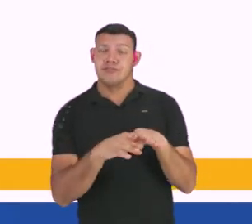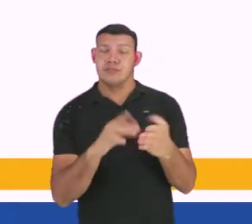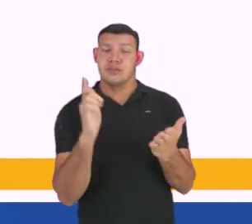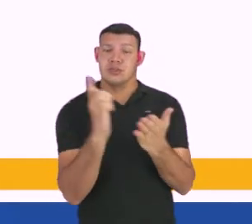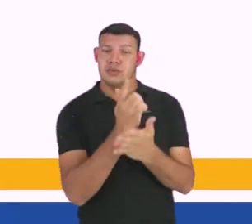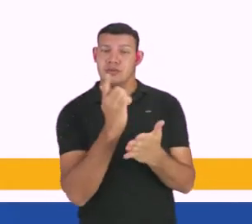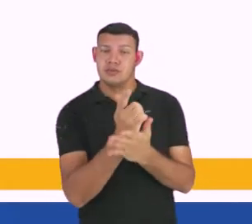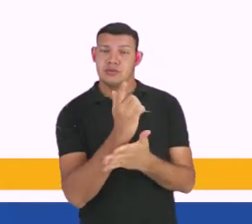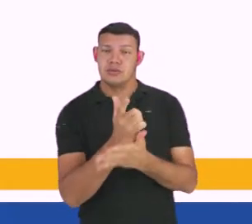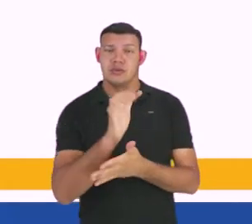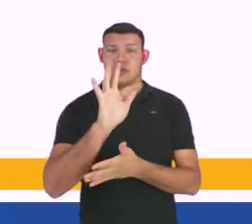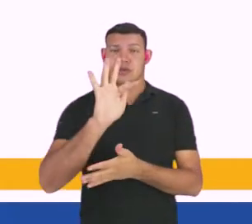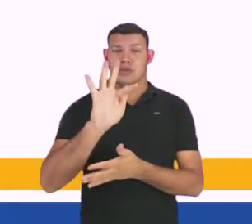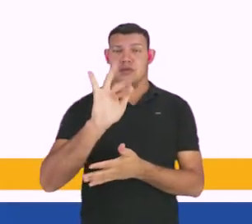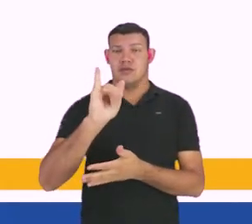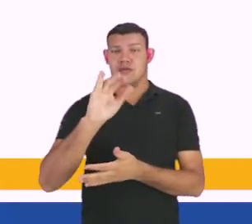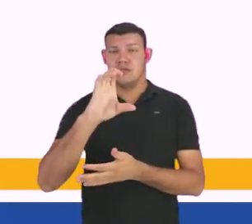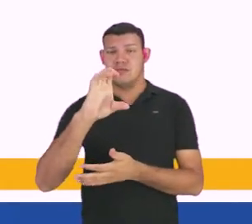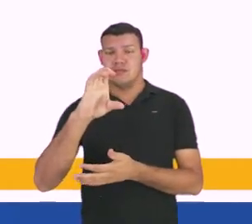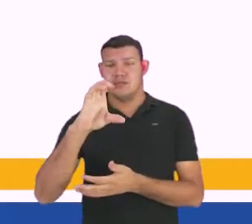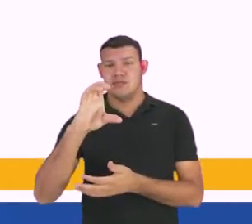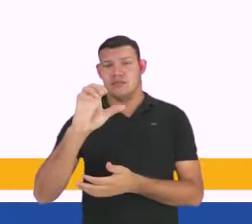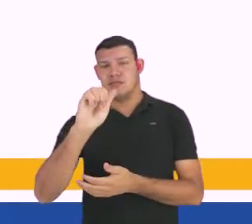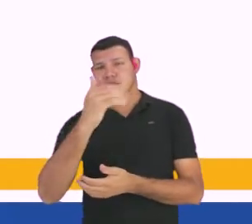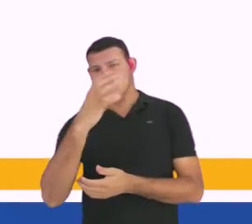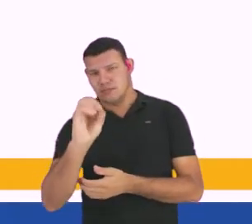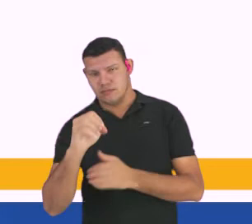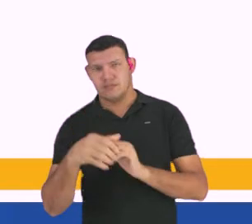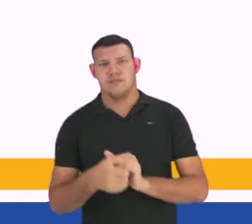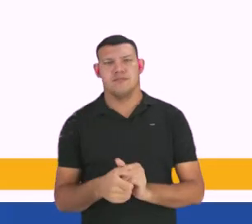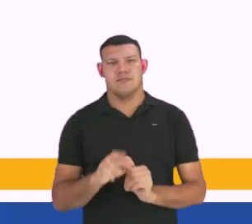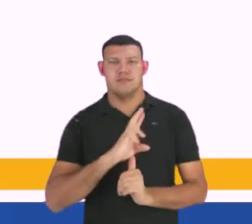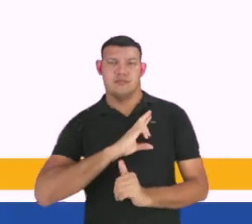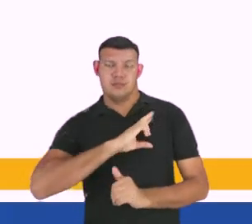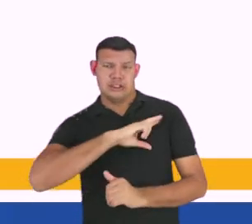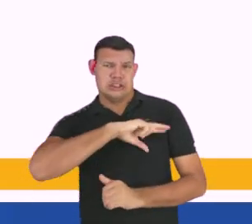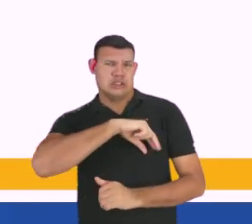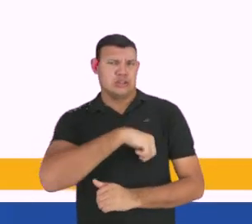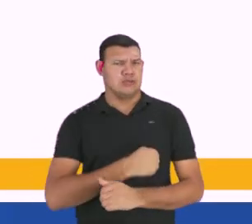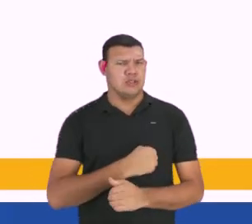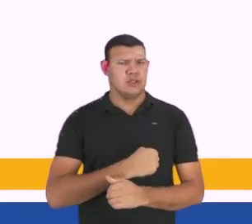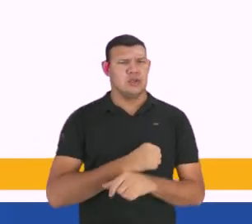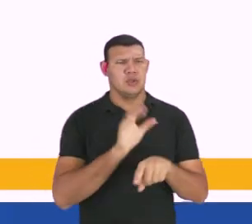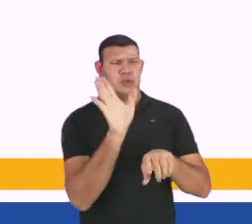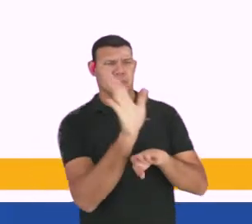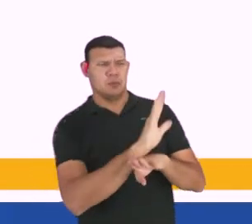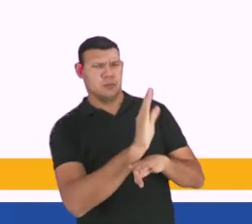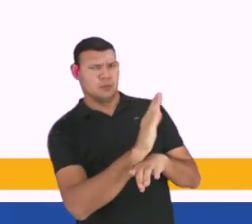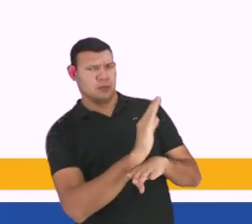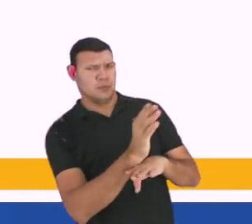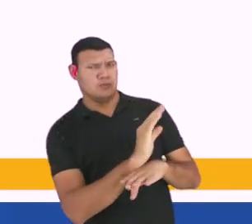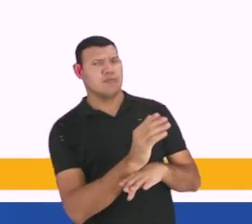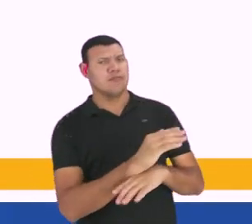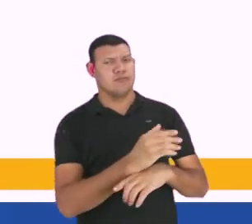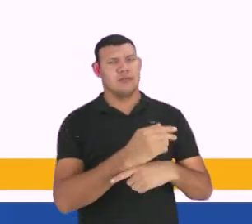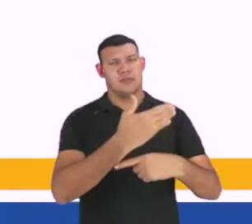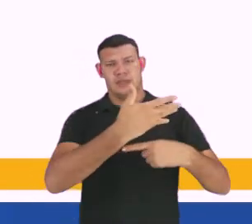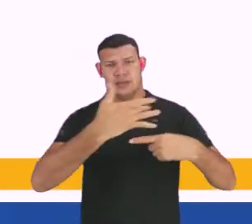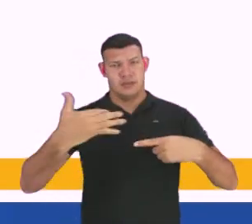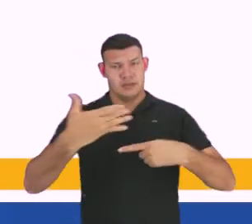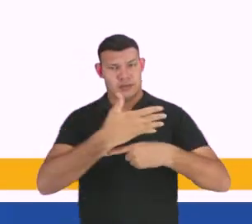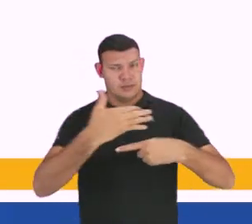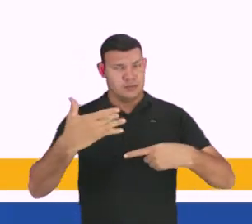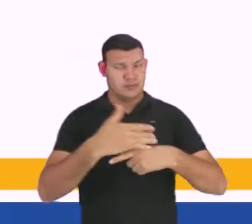podemos citar algumas falas de alguns romances, de algumas cenas de que a gente viu em alguma série de TV ou